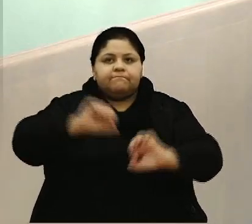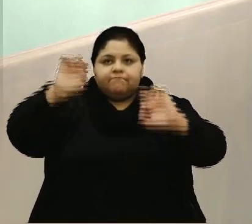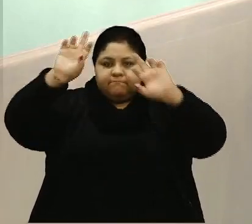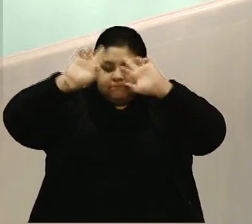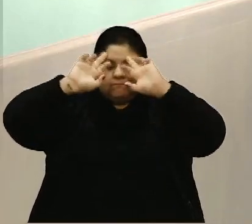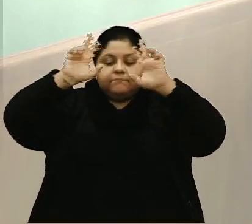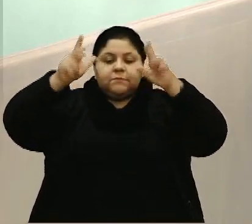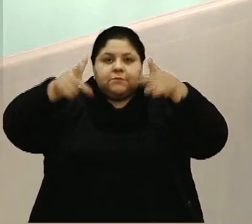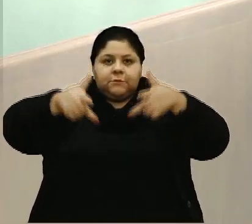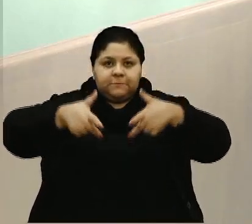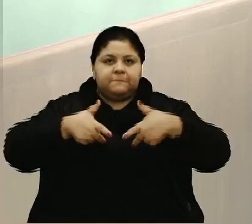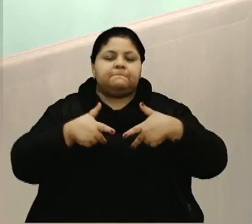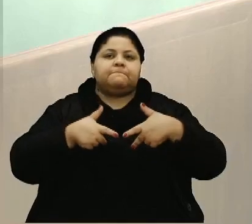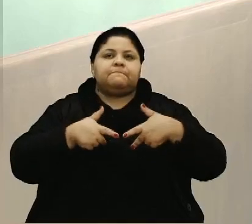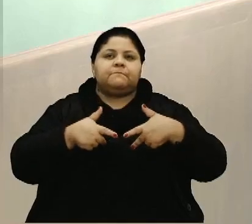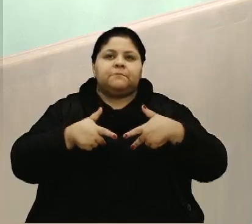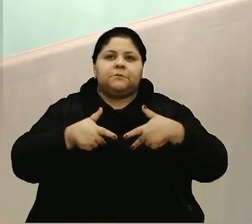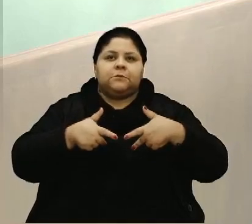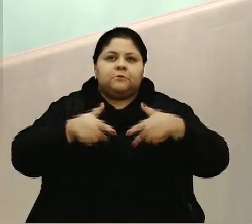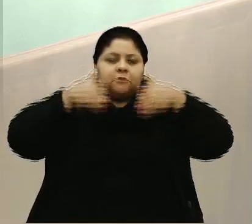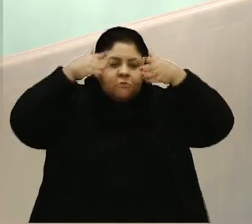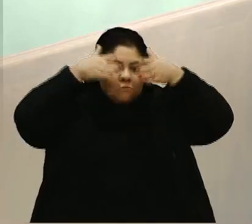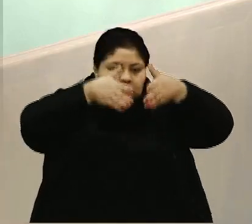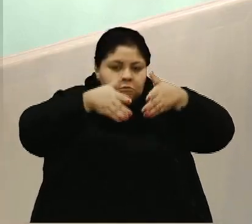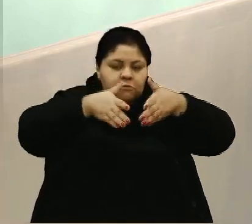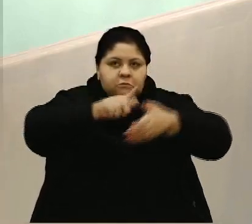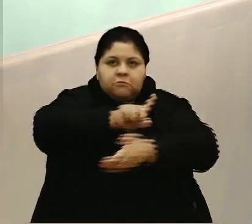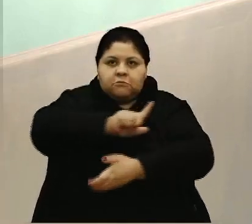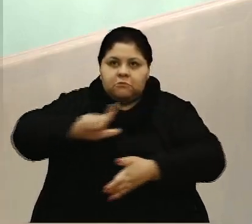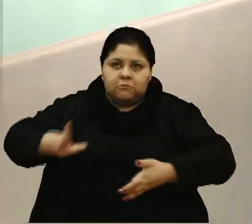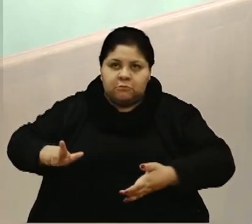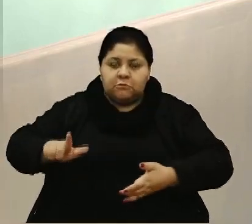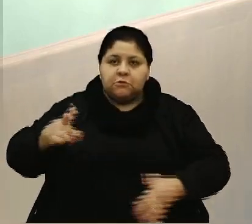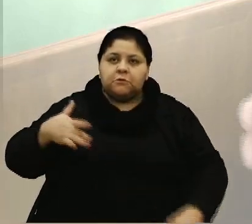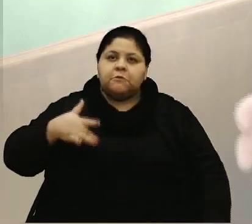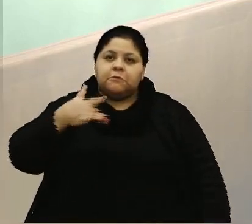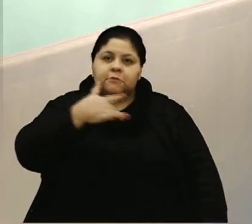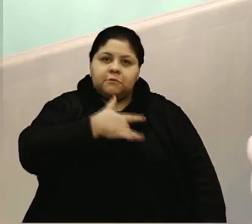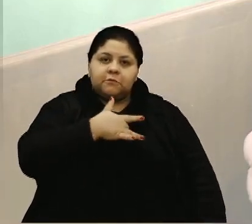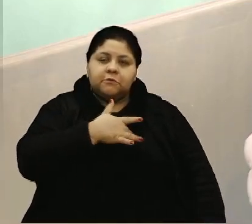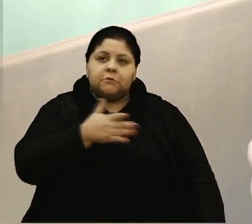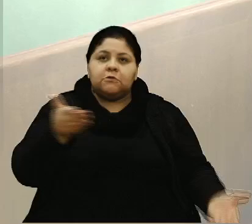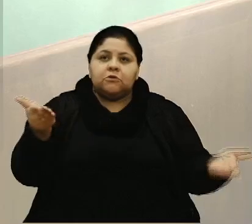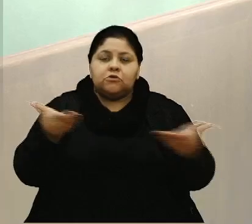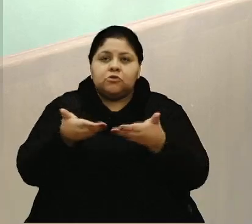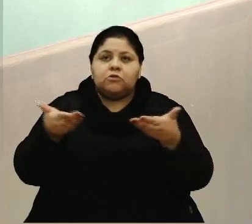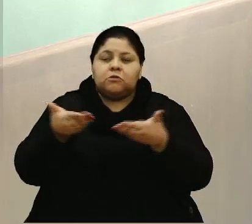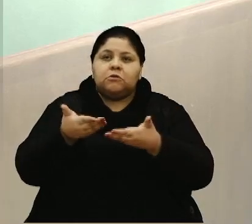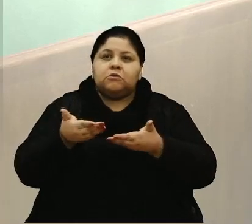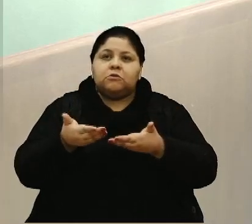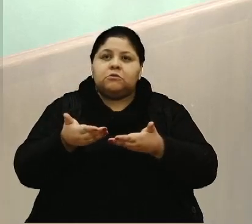Reconheço o empenho do governo em muitas situações na saúde, porque nós estamos aí